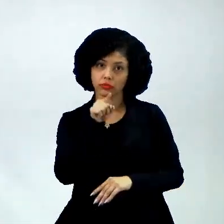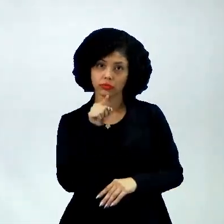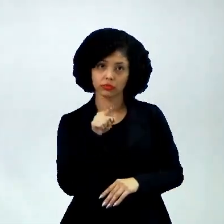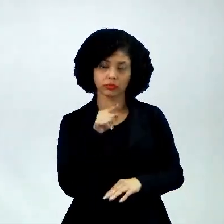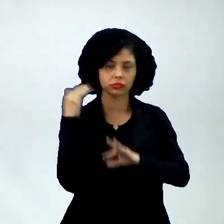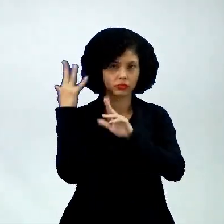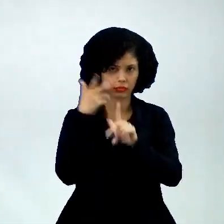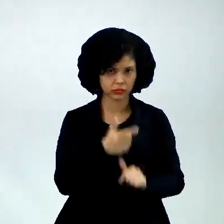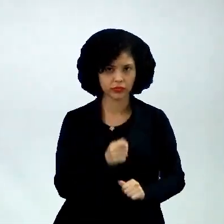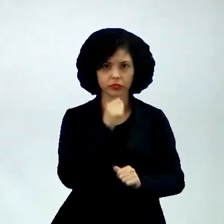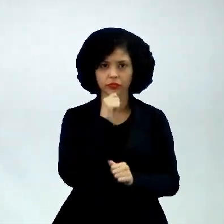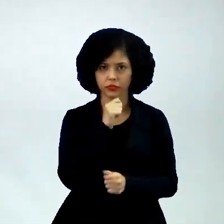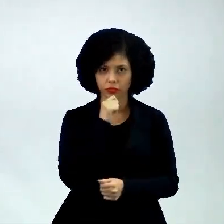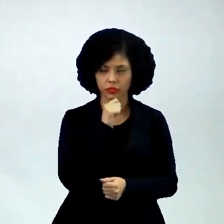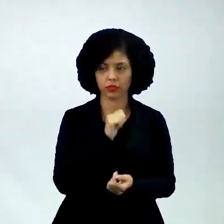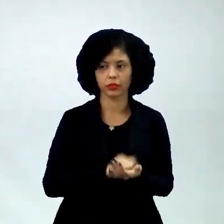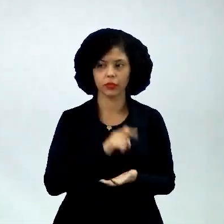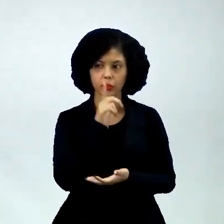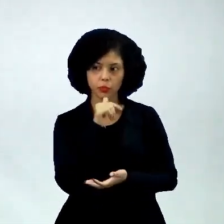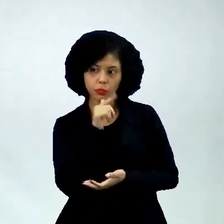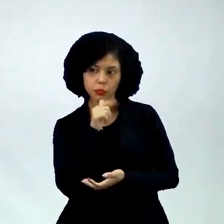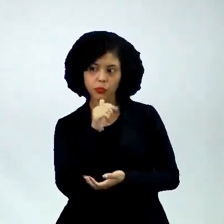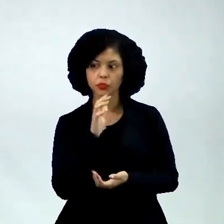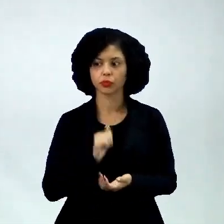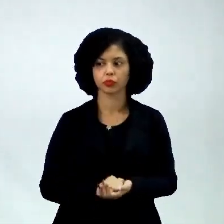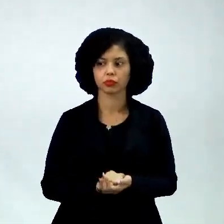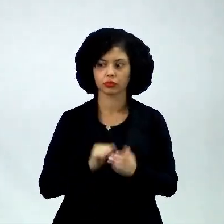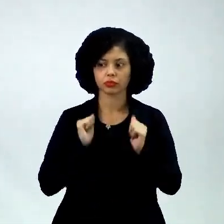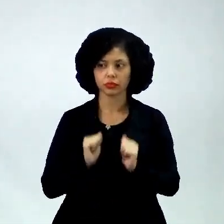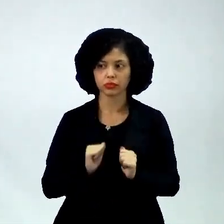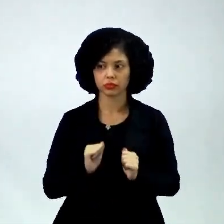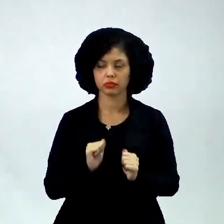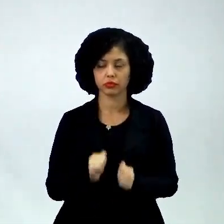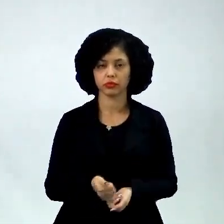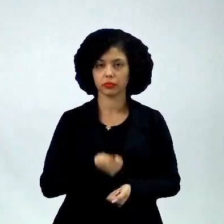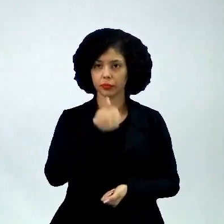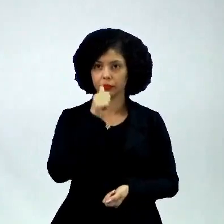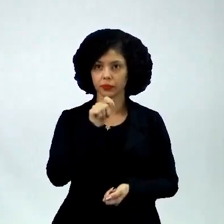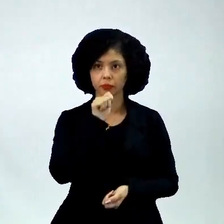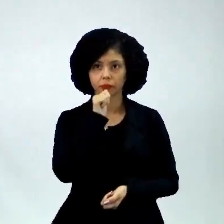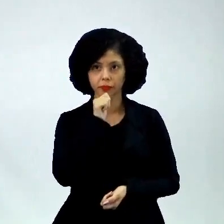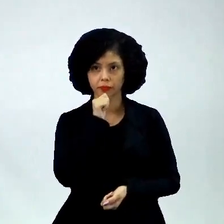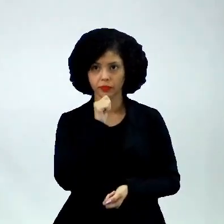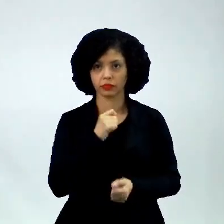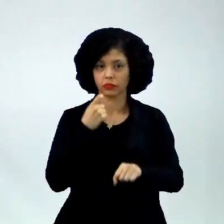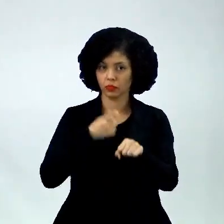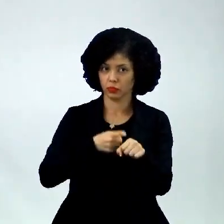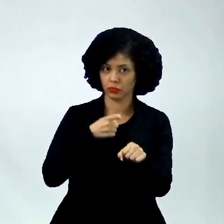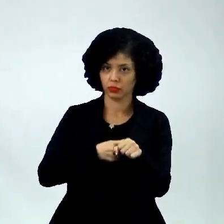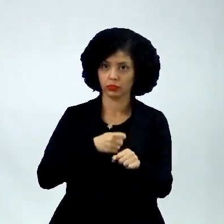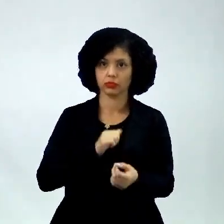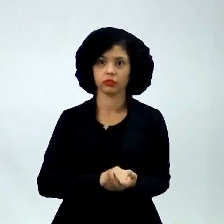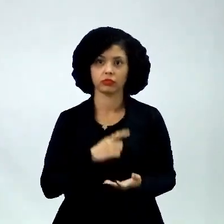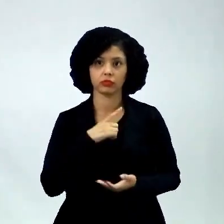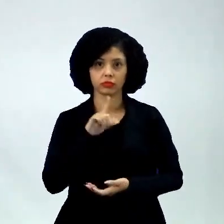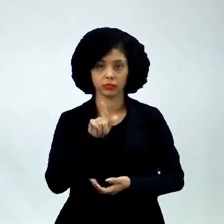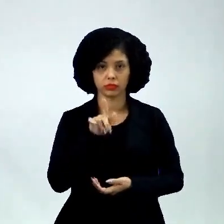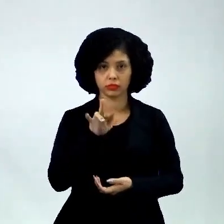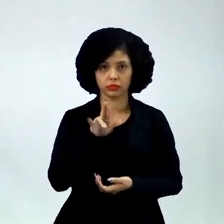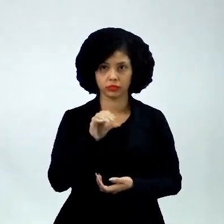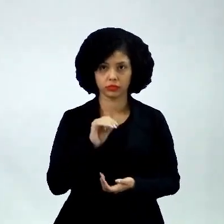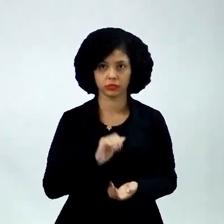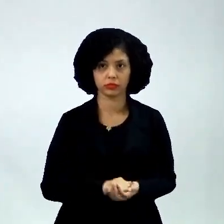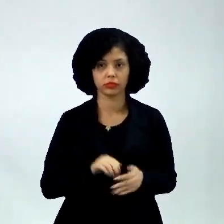vocês relembrarem o estado líquido da água, o estado que a água que a gente bebe, tem o estado sólido que a gente pode ter aí o